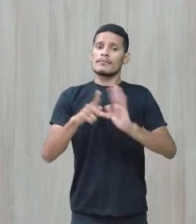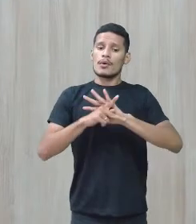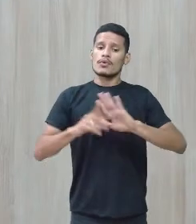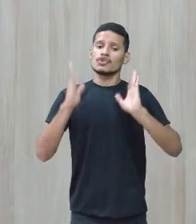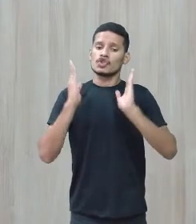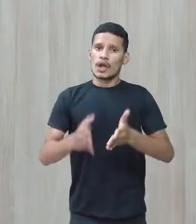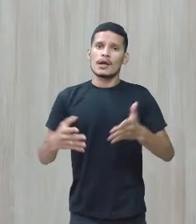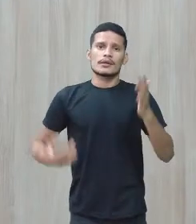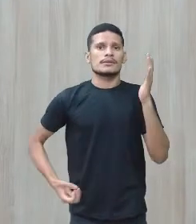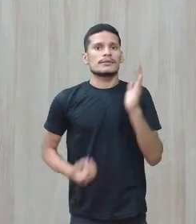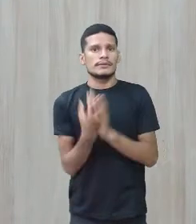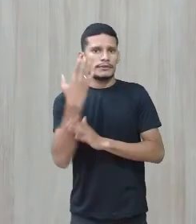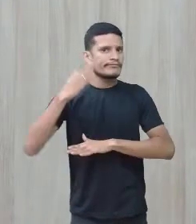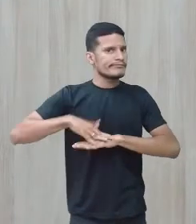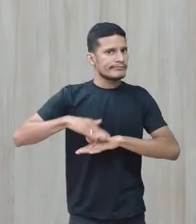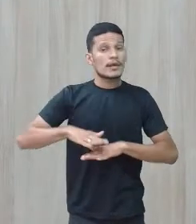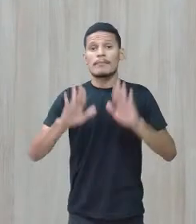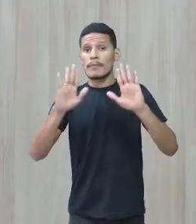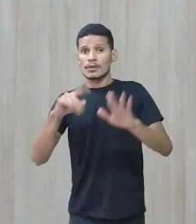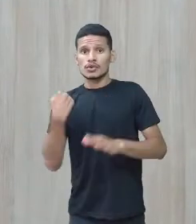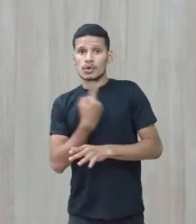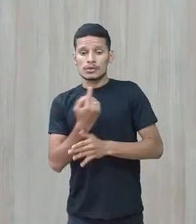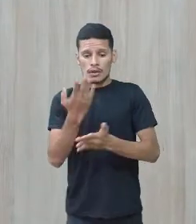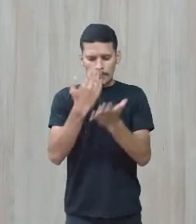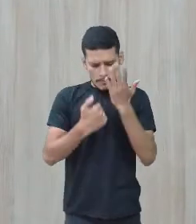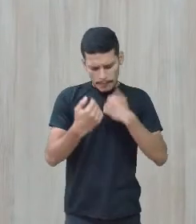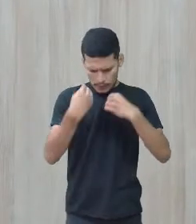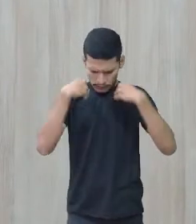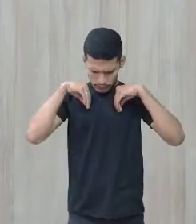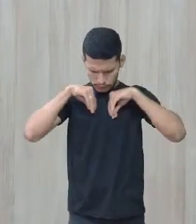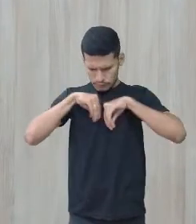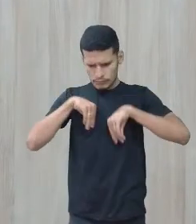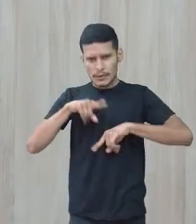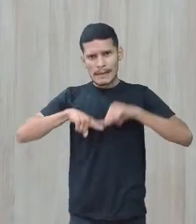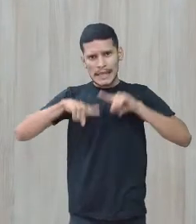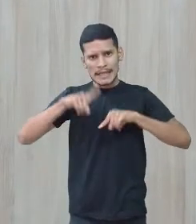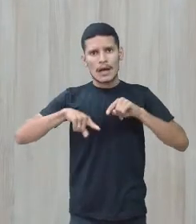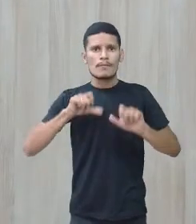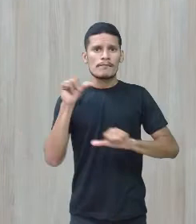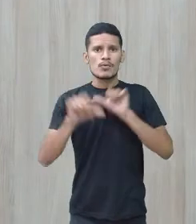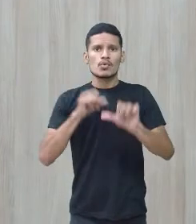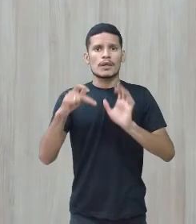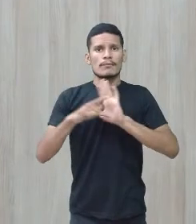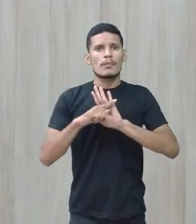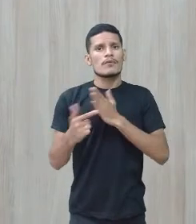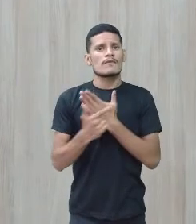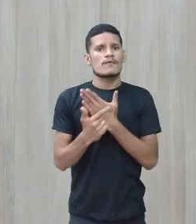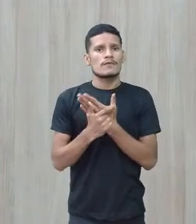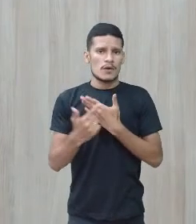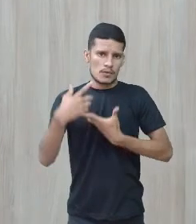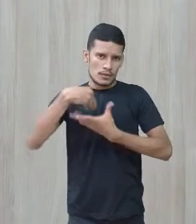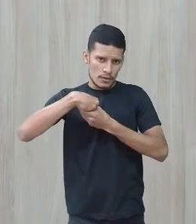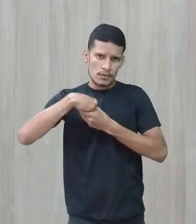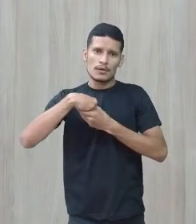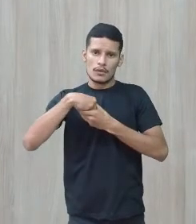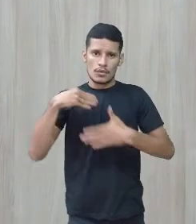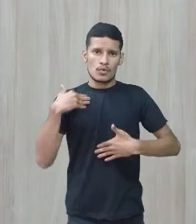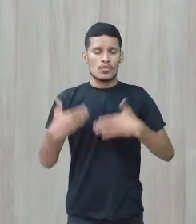né? Digamos assim. E aí a gente faz a ingestão de alguma substância que altera esse funcionamento.